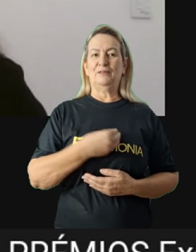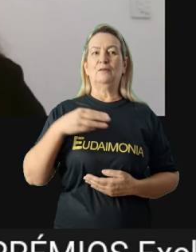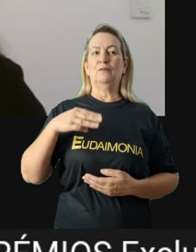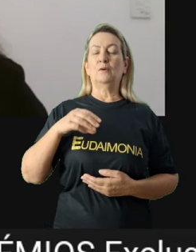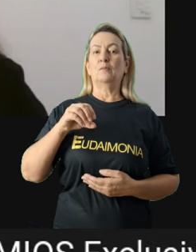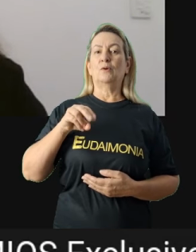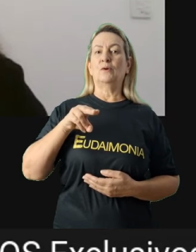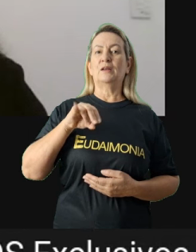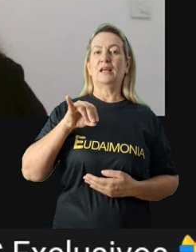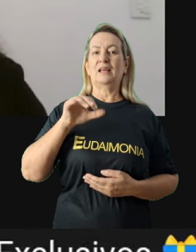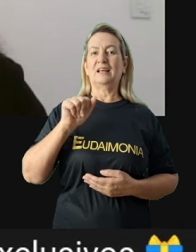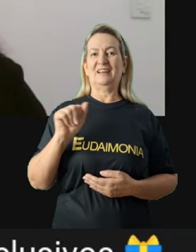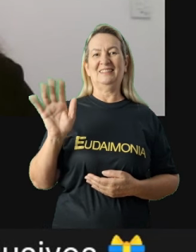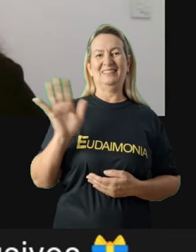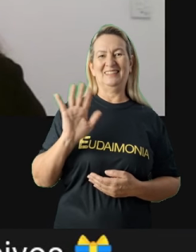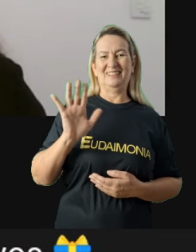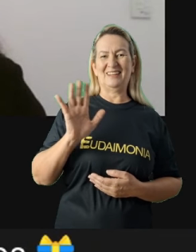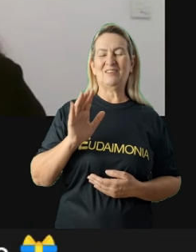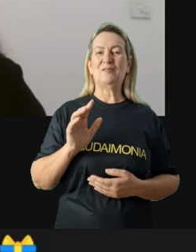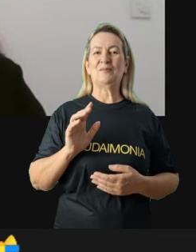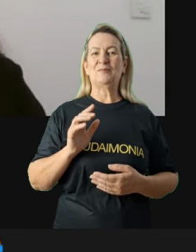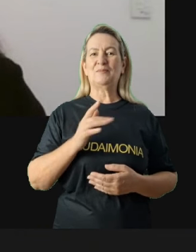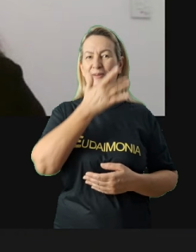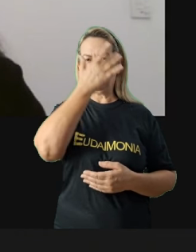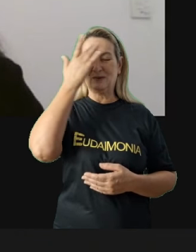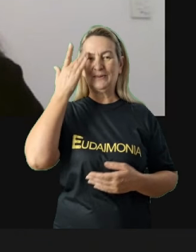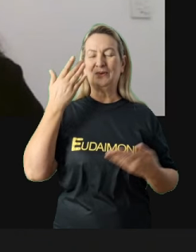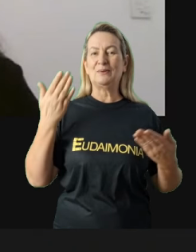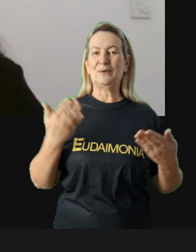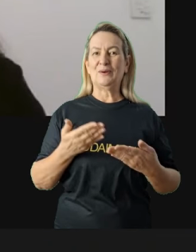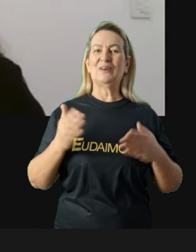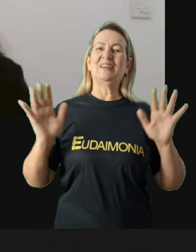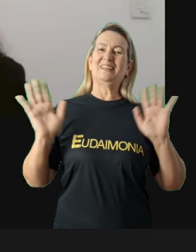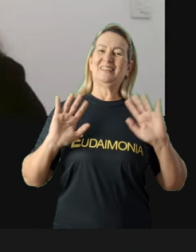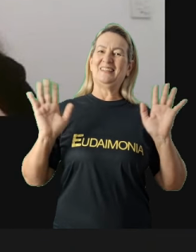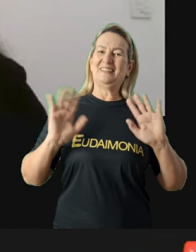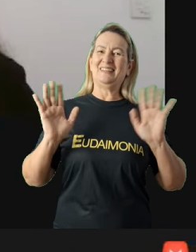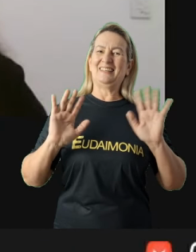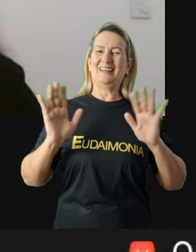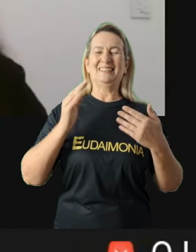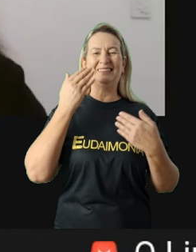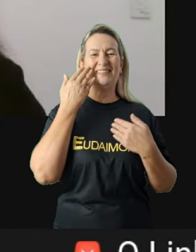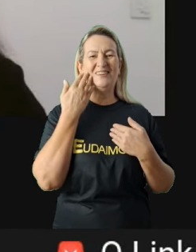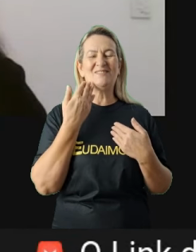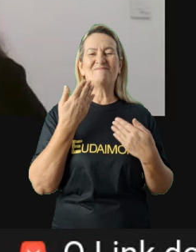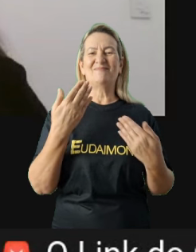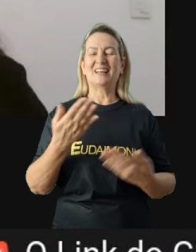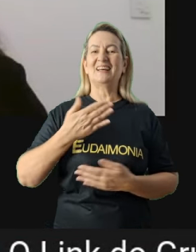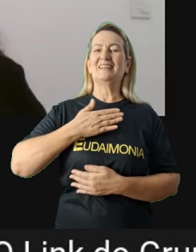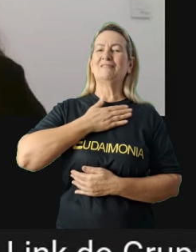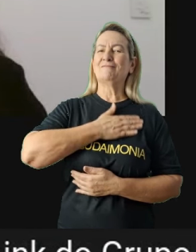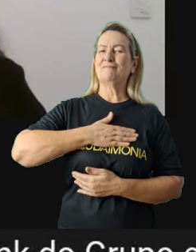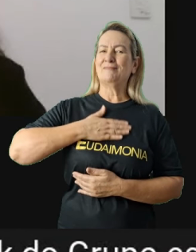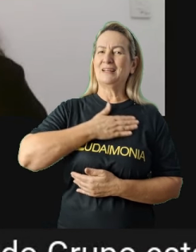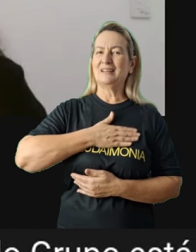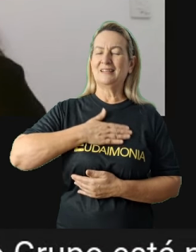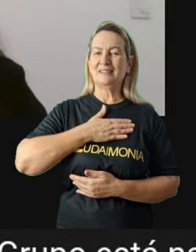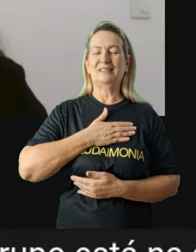fica honrado de ter você aqui com a gente. Mônica, dá tchau pra galera aí, dá tchau. Tchau,